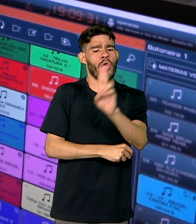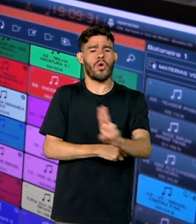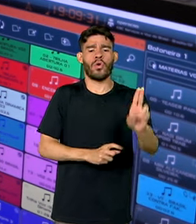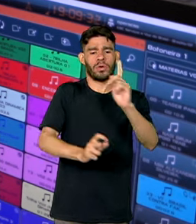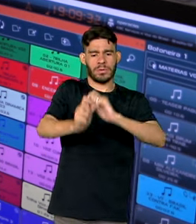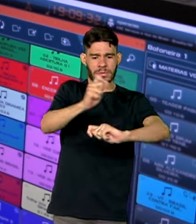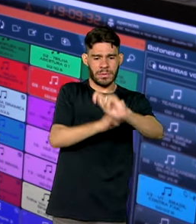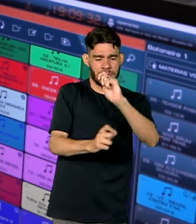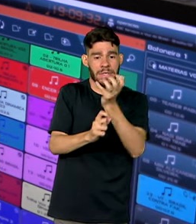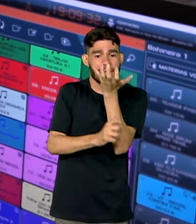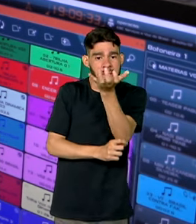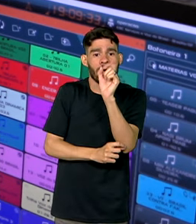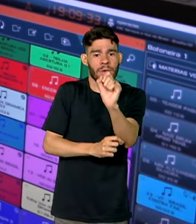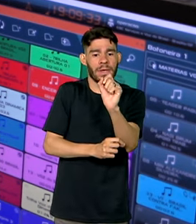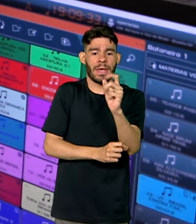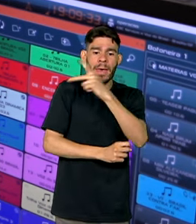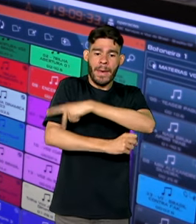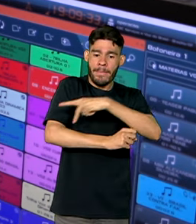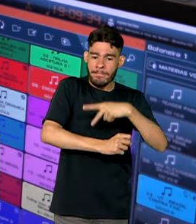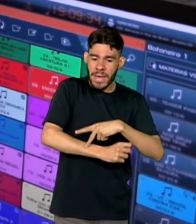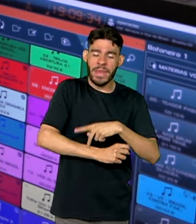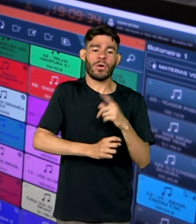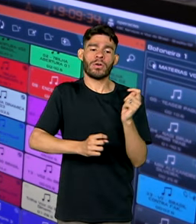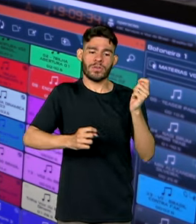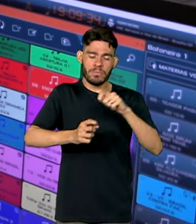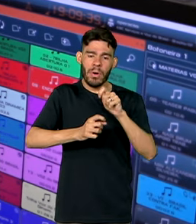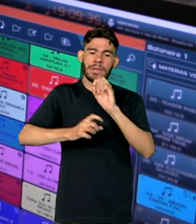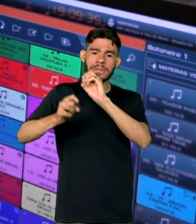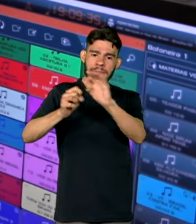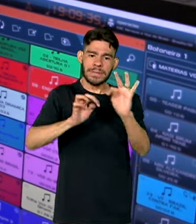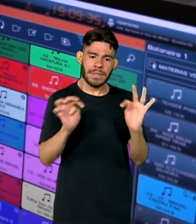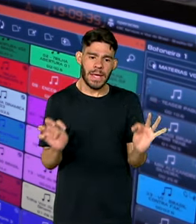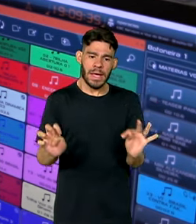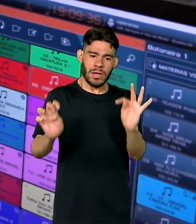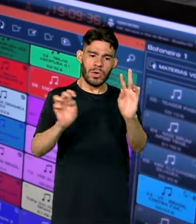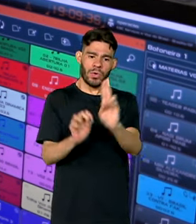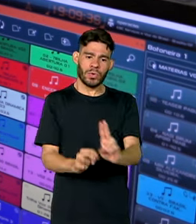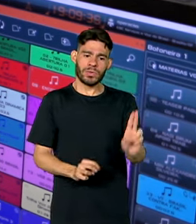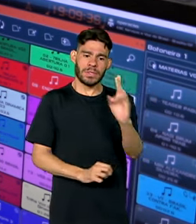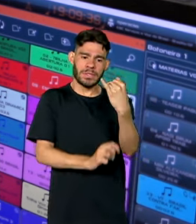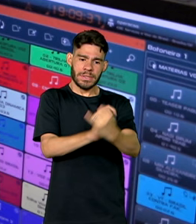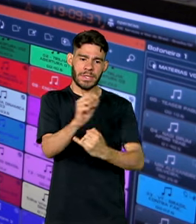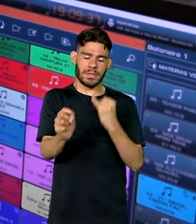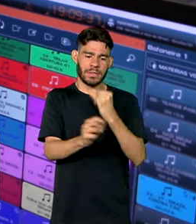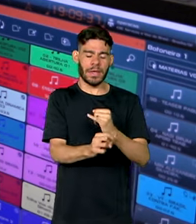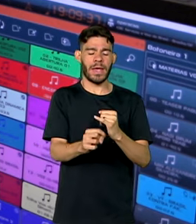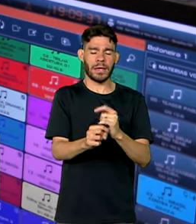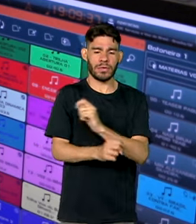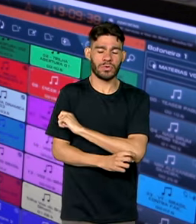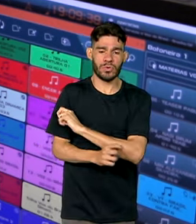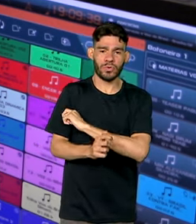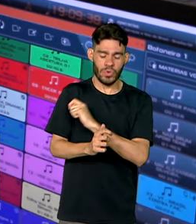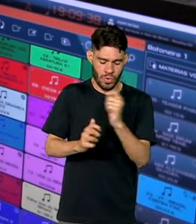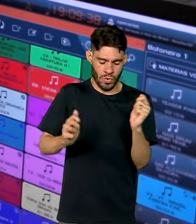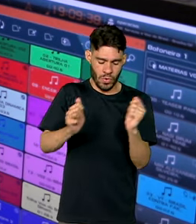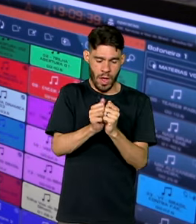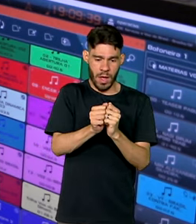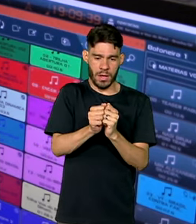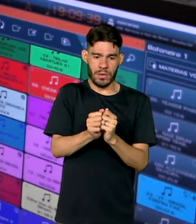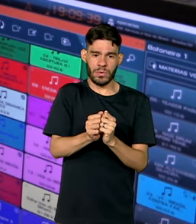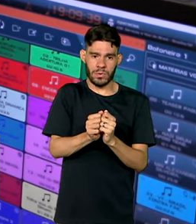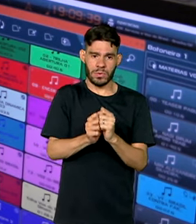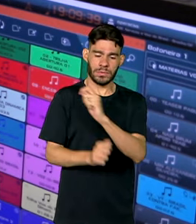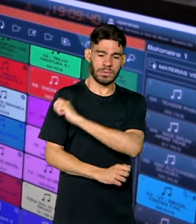gente quer é que seja um uso pedagógico né que os professores possam ensinar tecnologia utilizando internet com os alunos e aí a gente conseguiu conectar